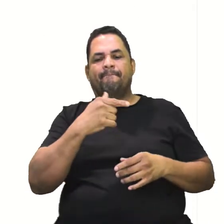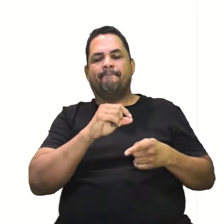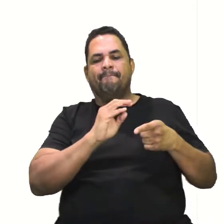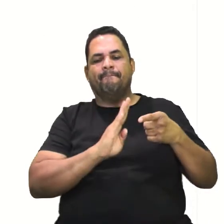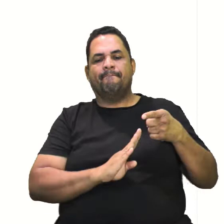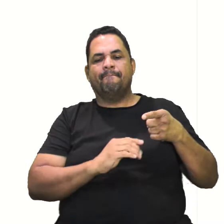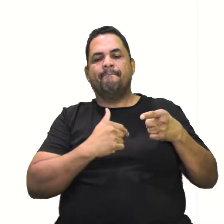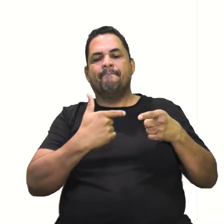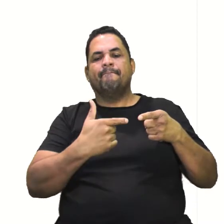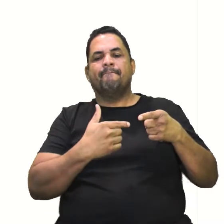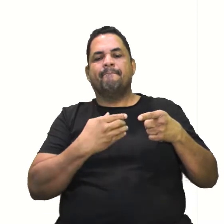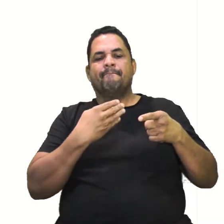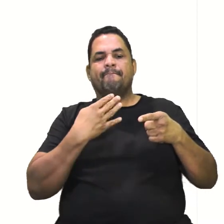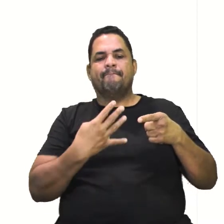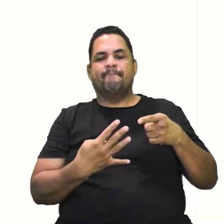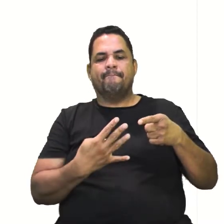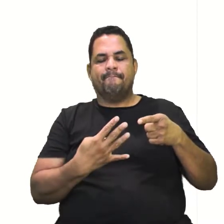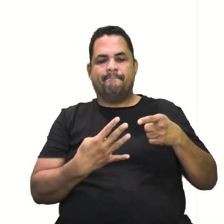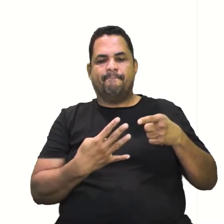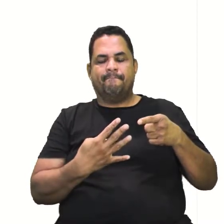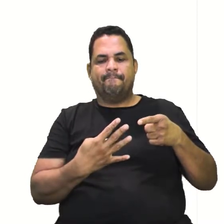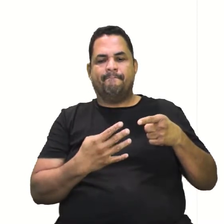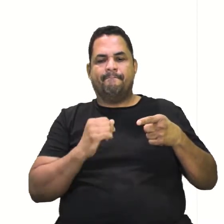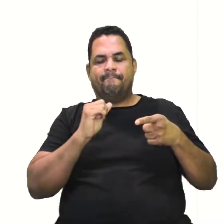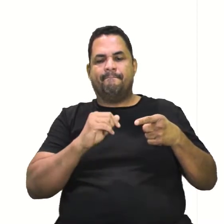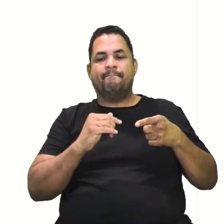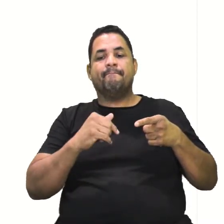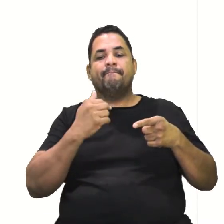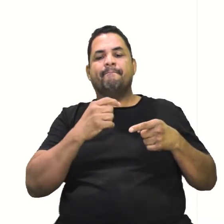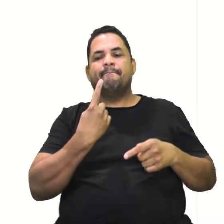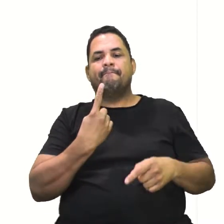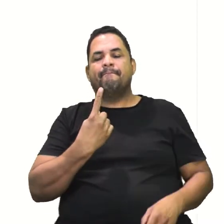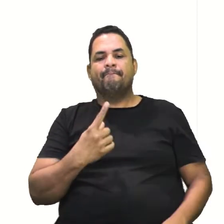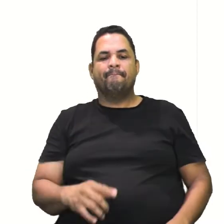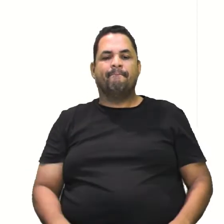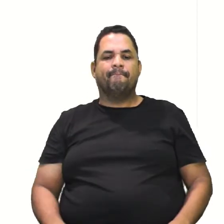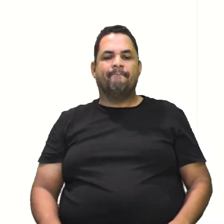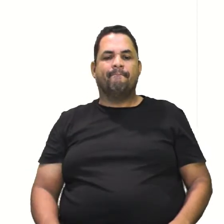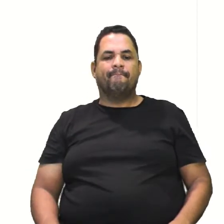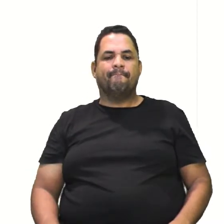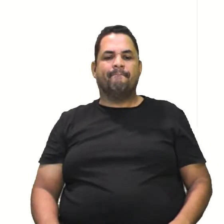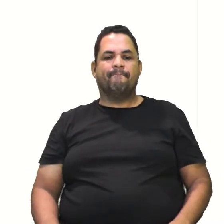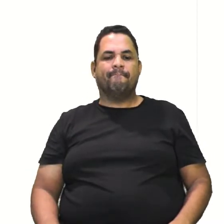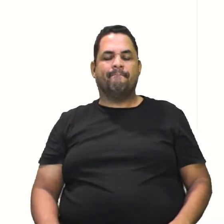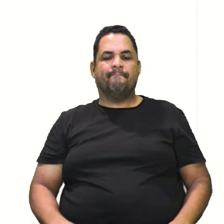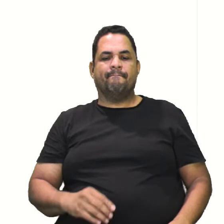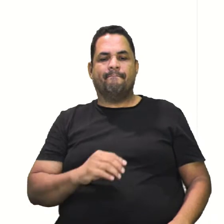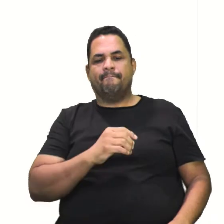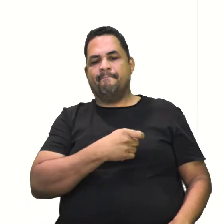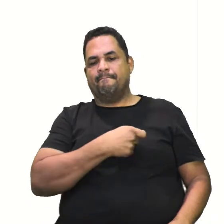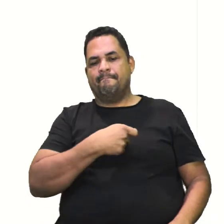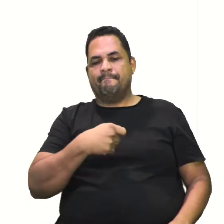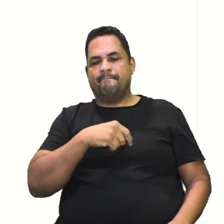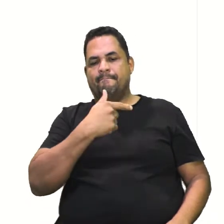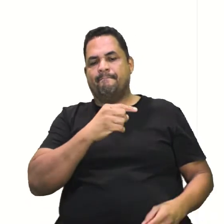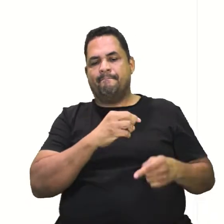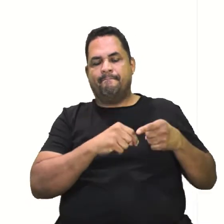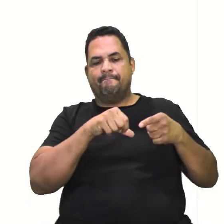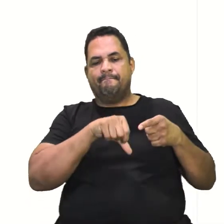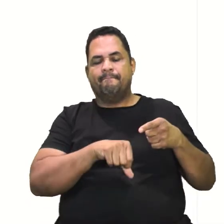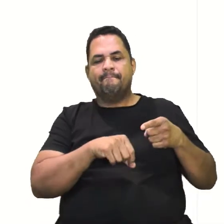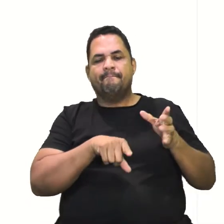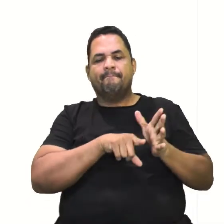sobre b ao quadrado. Quem é 4. b? Isso vai ser igual a 1. Então, vamos lá. X ao quadrado sobre